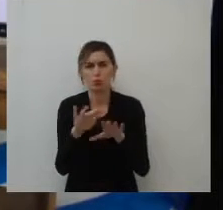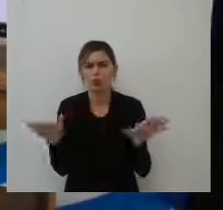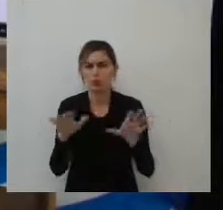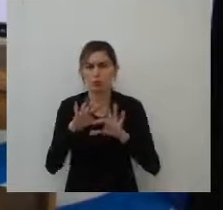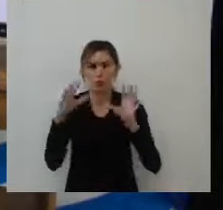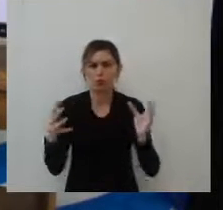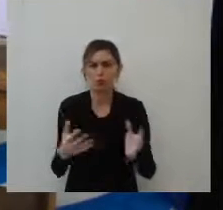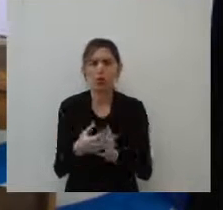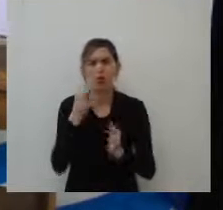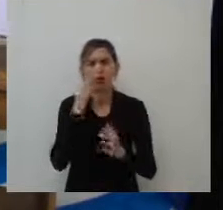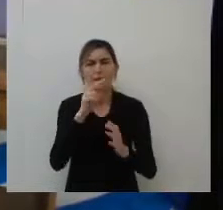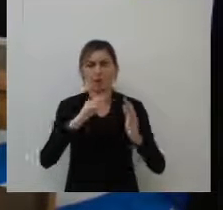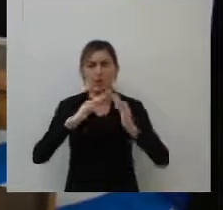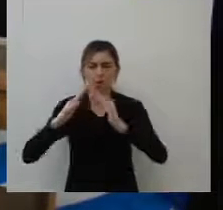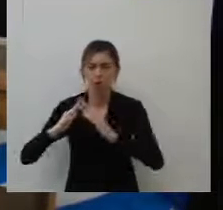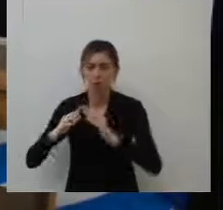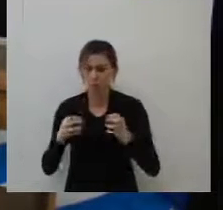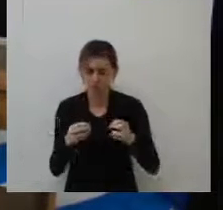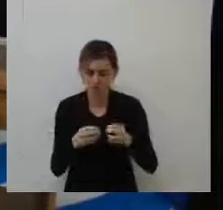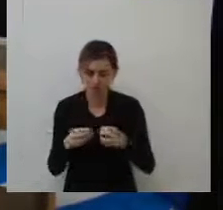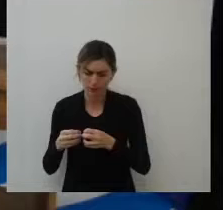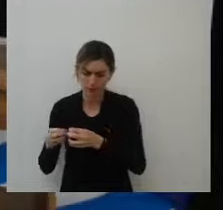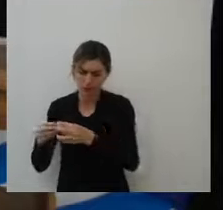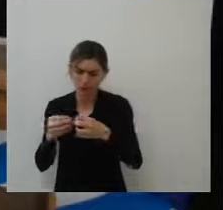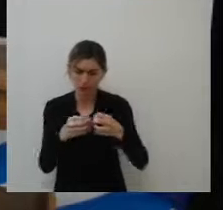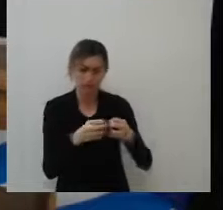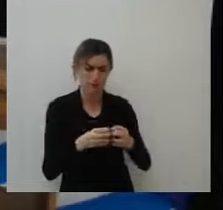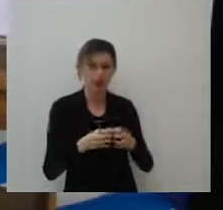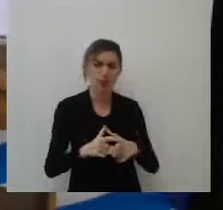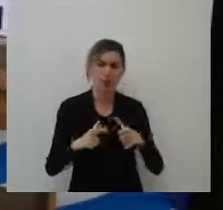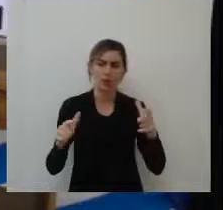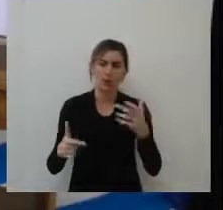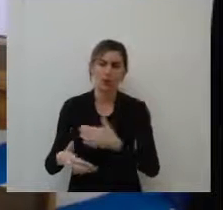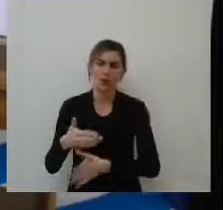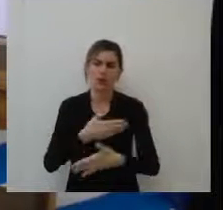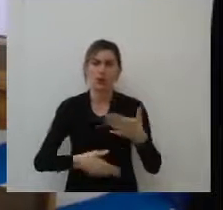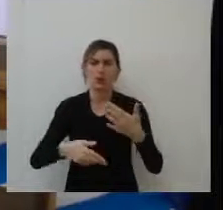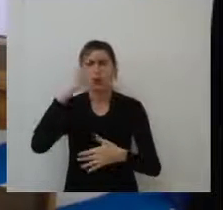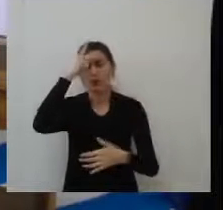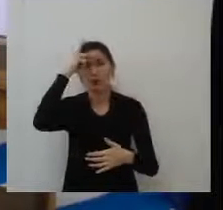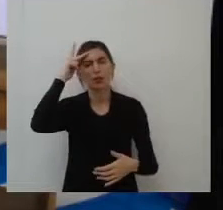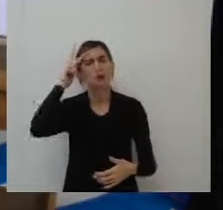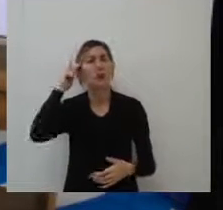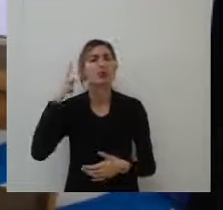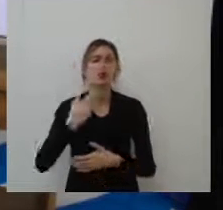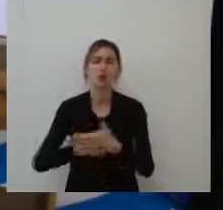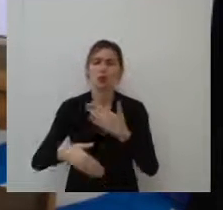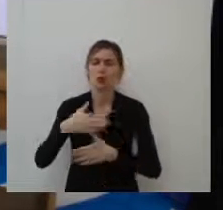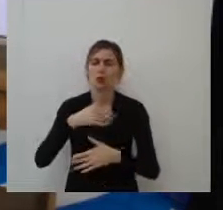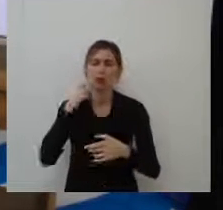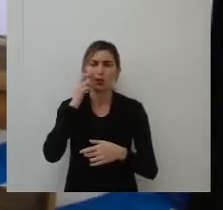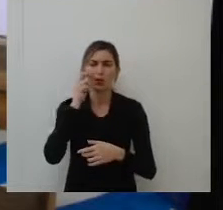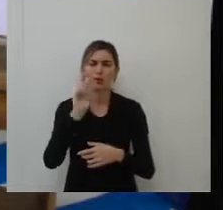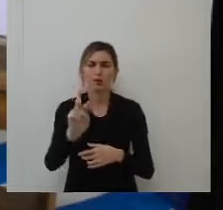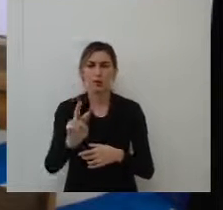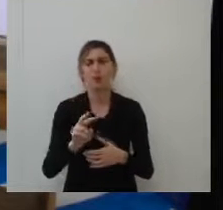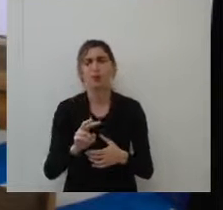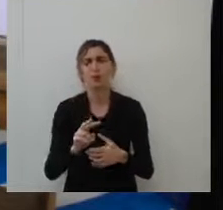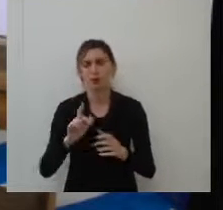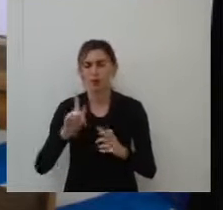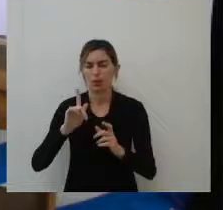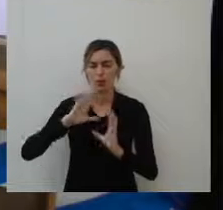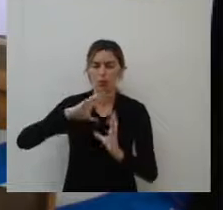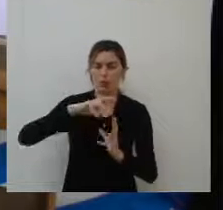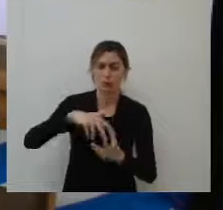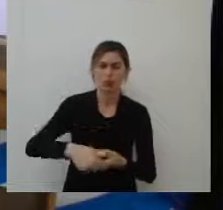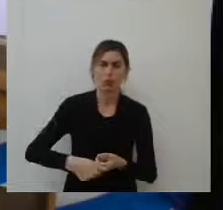a gente vai ver que as casas são muito próximas, tá? Há uma maior interação entre as pessoas, tá? Então a gente vai ver que a